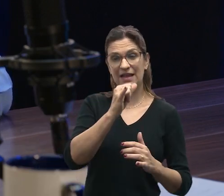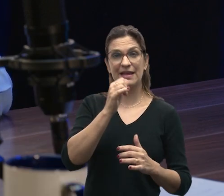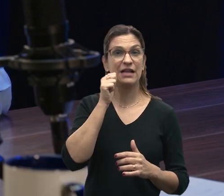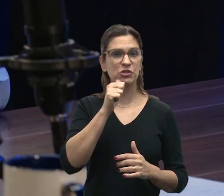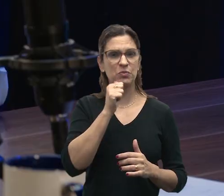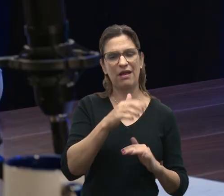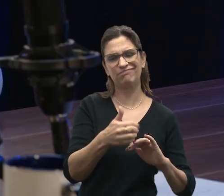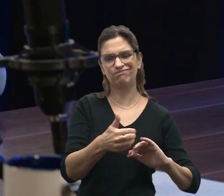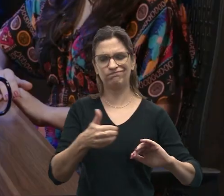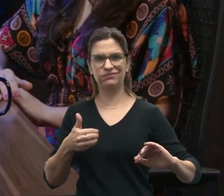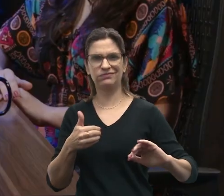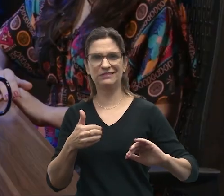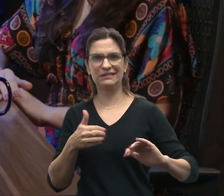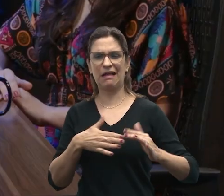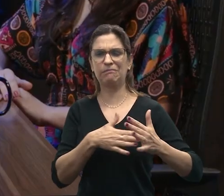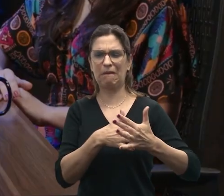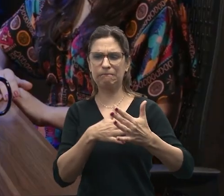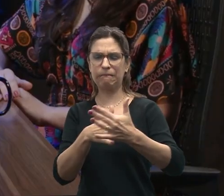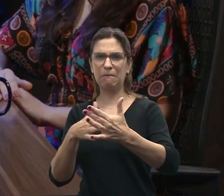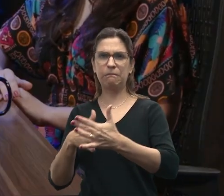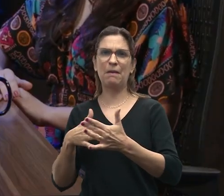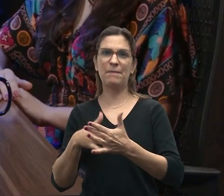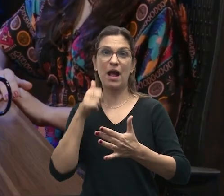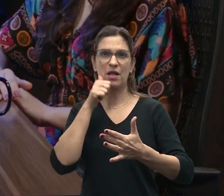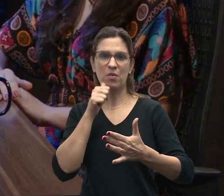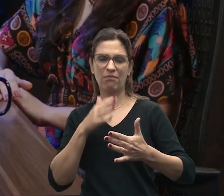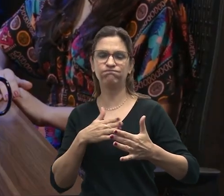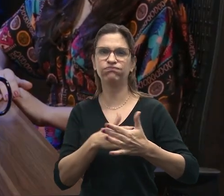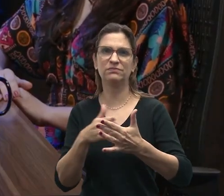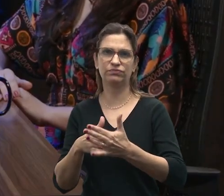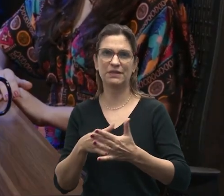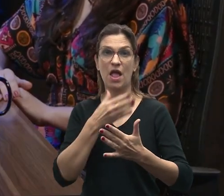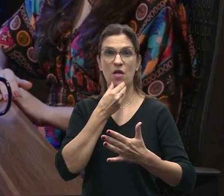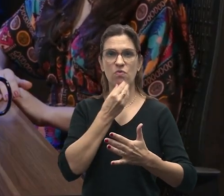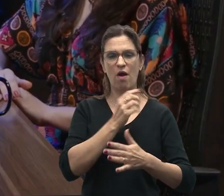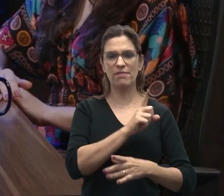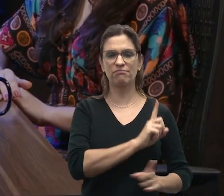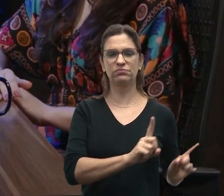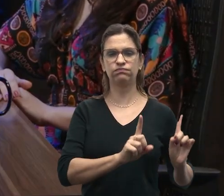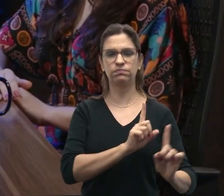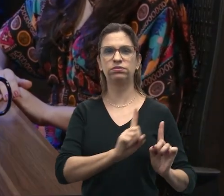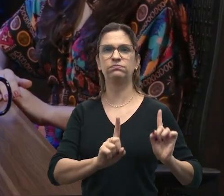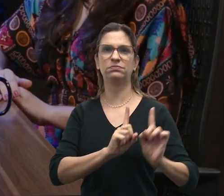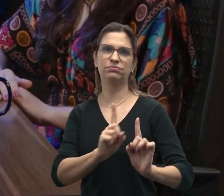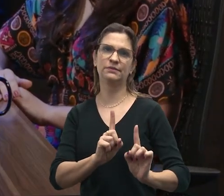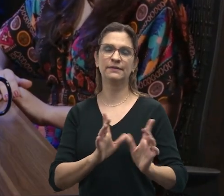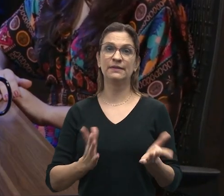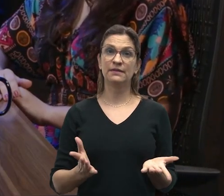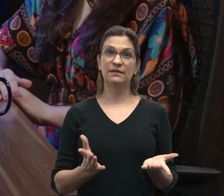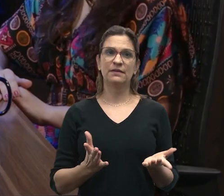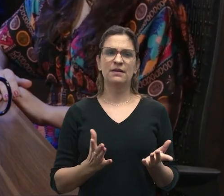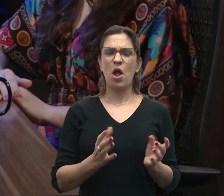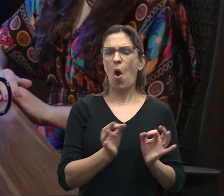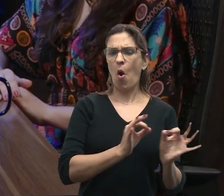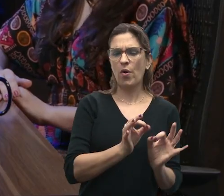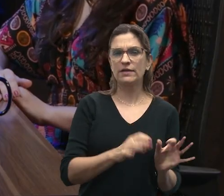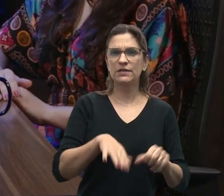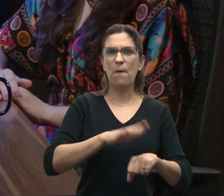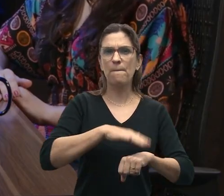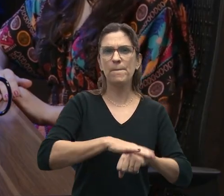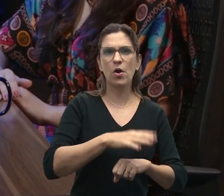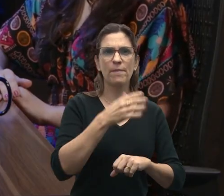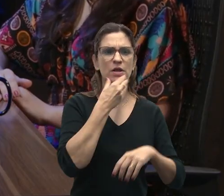poder. Ah, mas isso é uma orquestração de todos os homens contra as mulheres? Não, mas isso é retrato